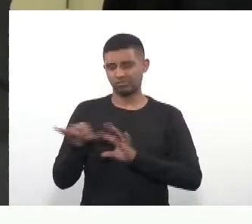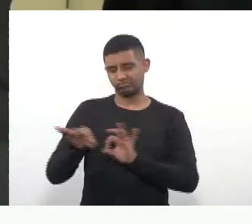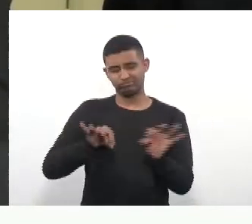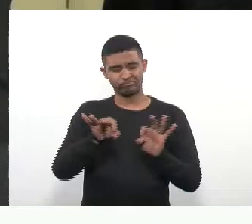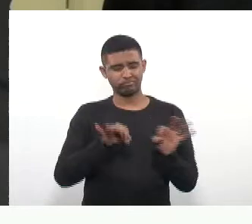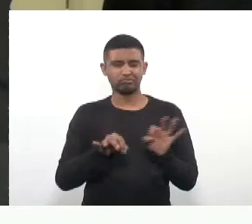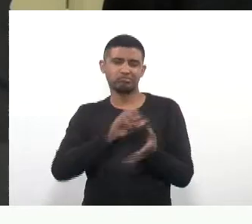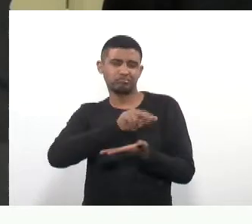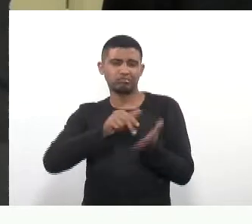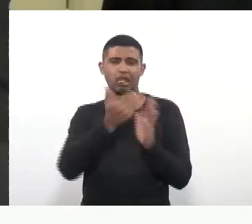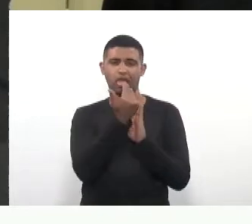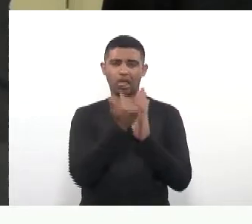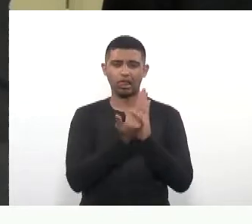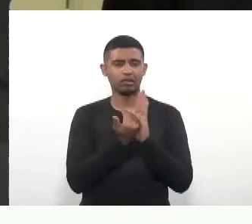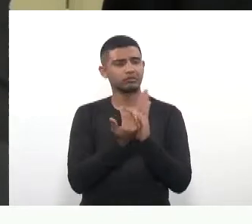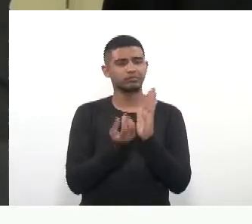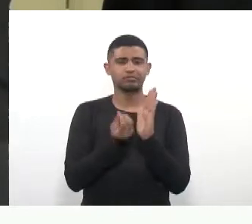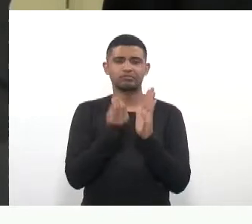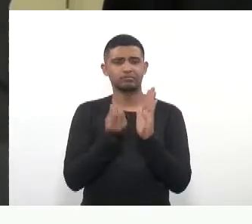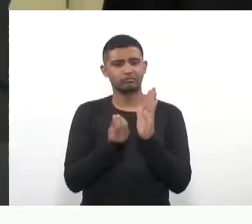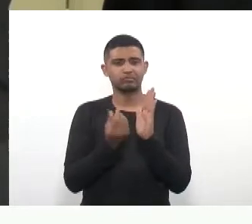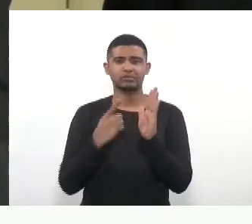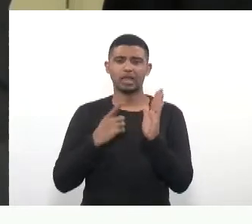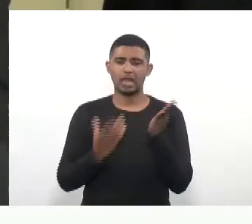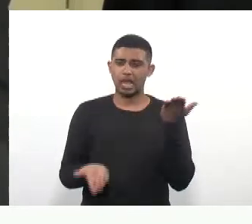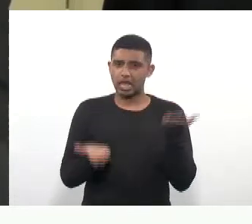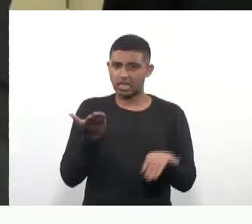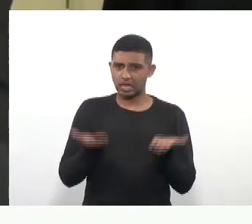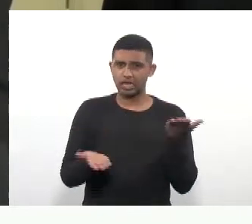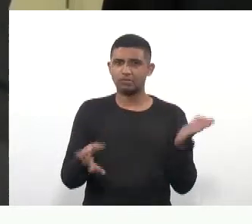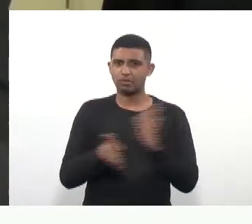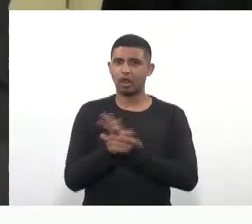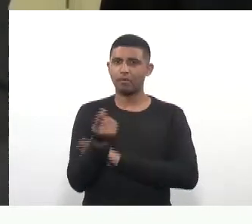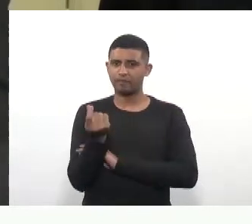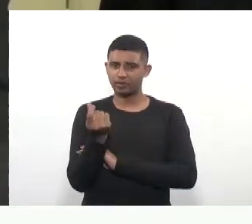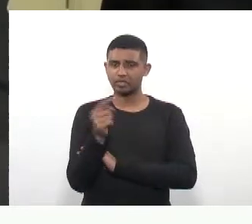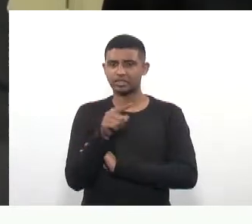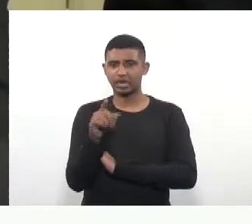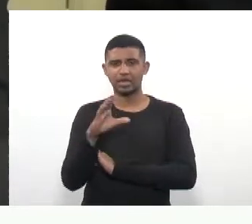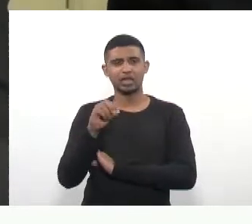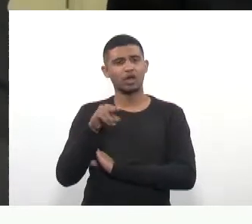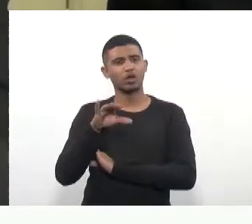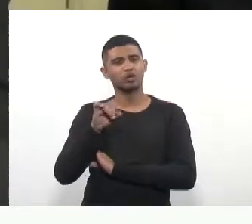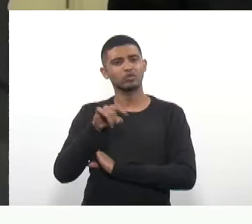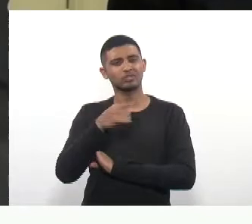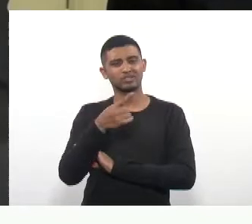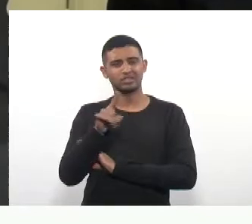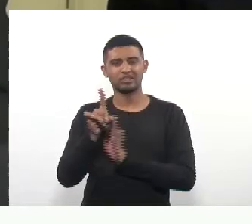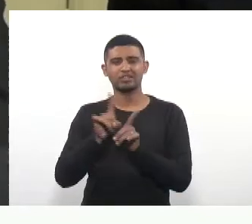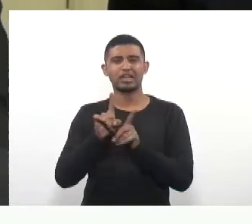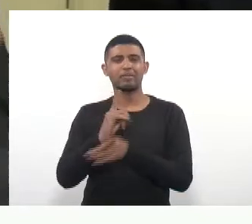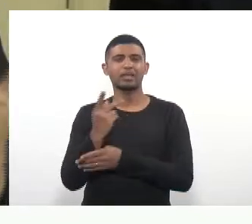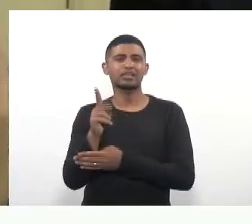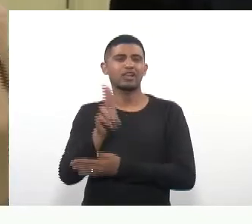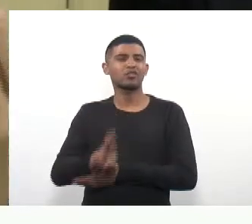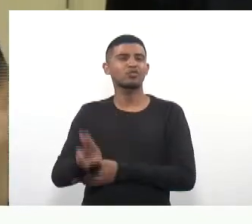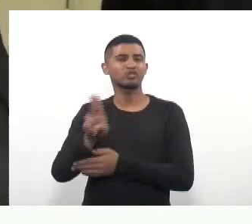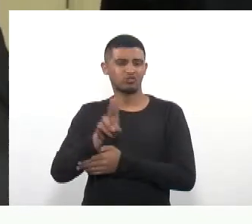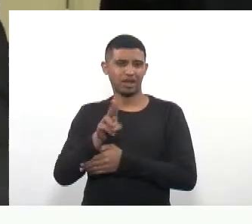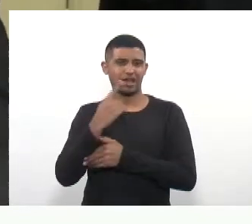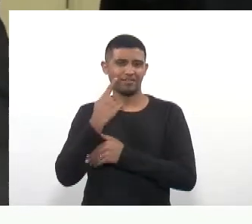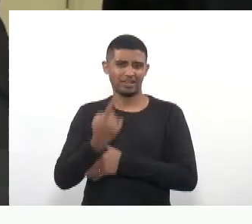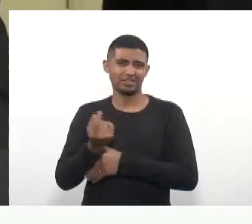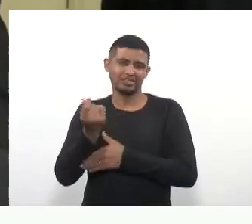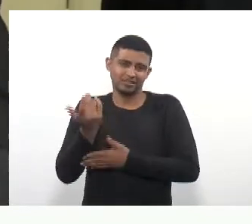envolvem o equilíbrio econômico e financeiro da concessão e a modicidade tarifária do usuário. Então, no caso das